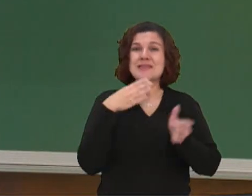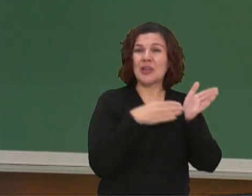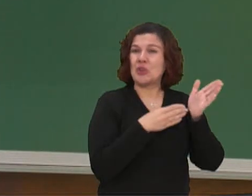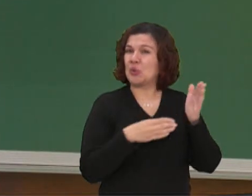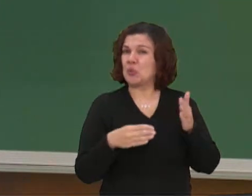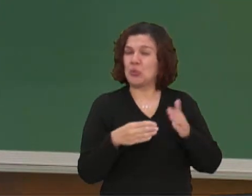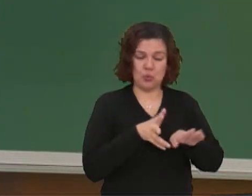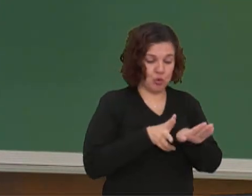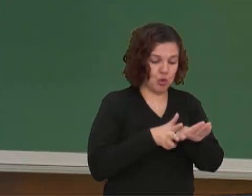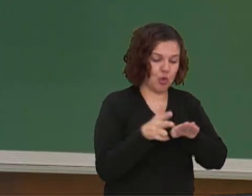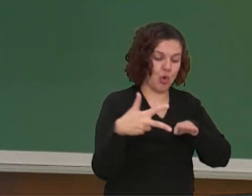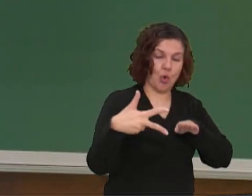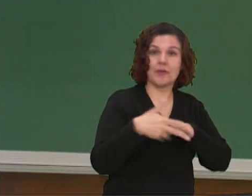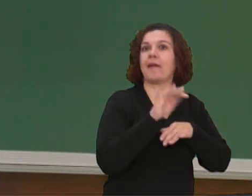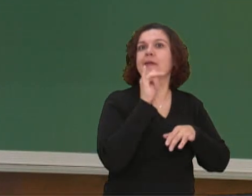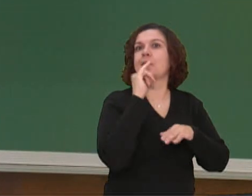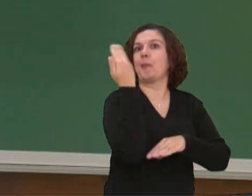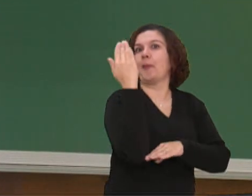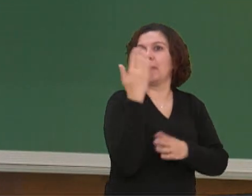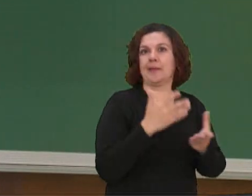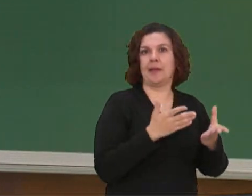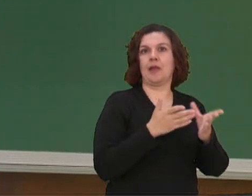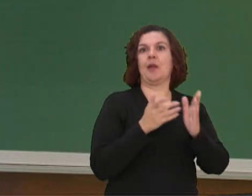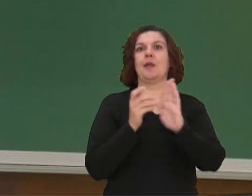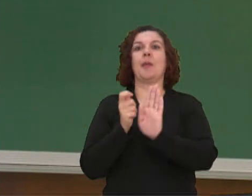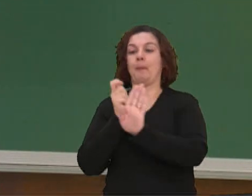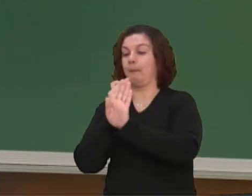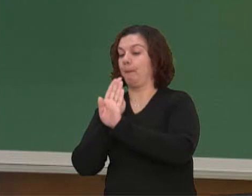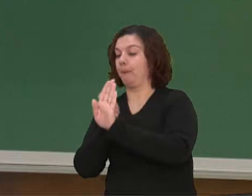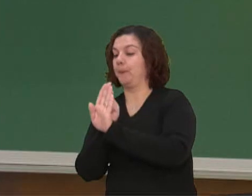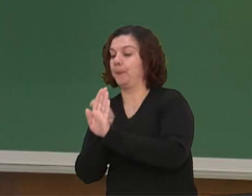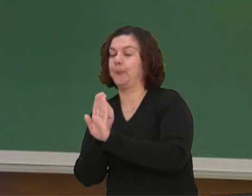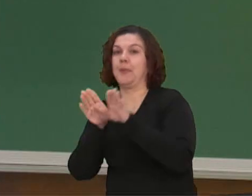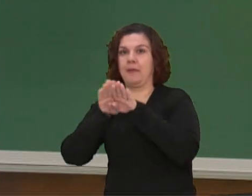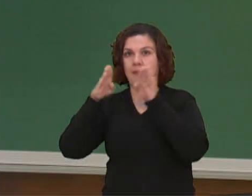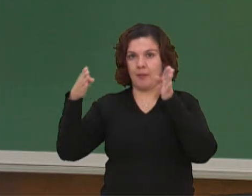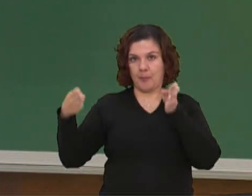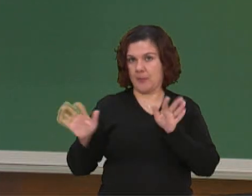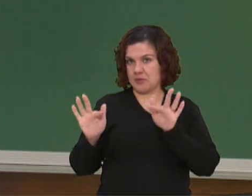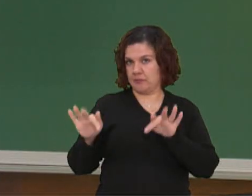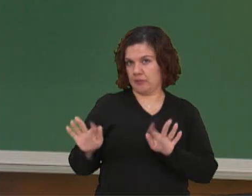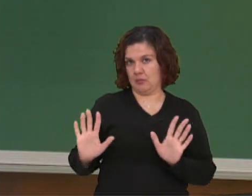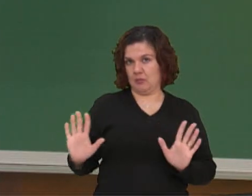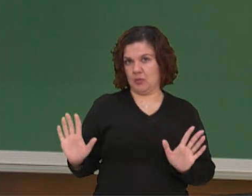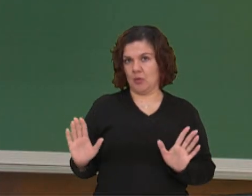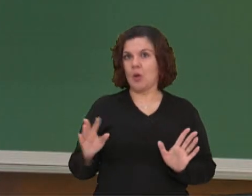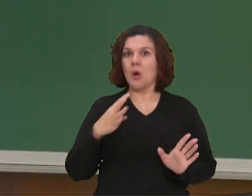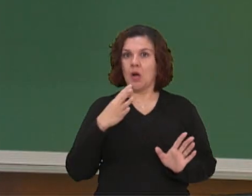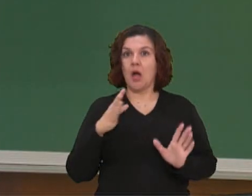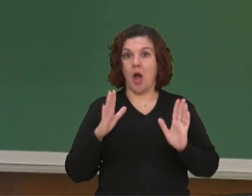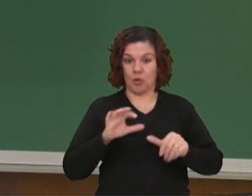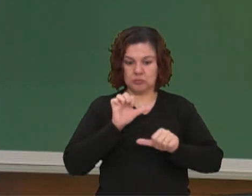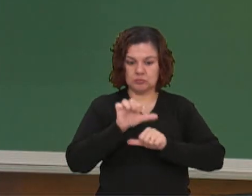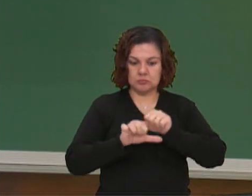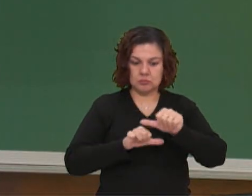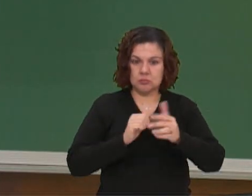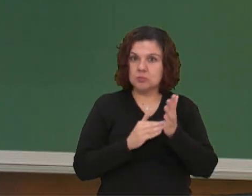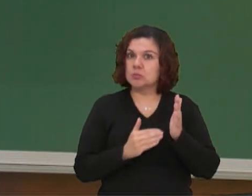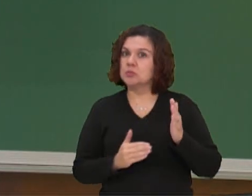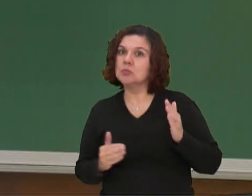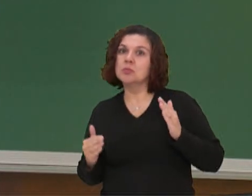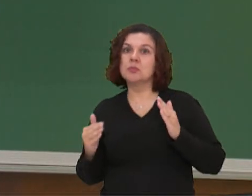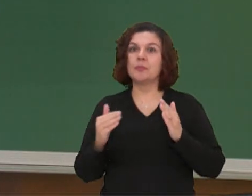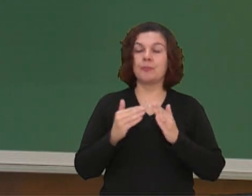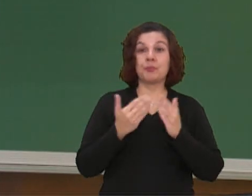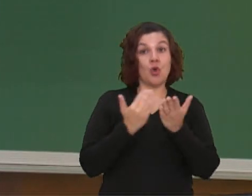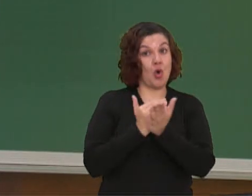Desde cortar a madeira, por exemplo, até pregar lá a mesa. Então, muda completamente com a chegada da